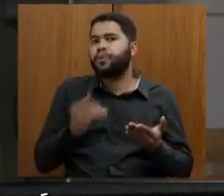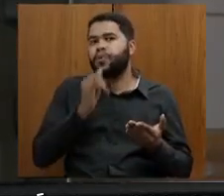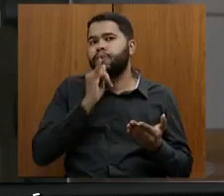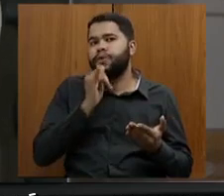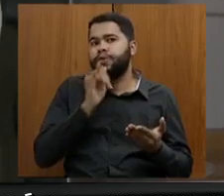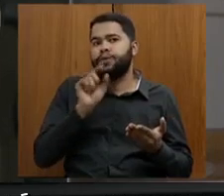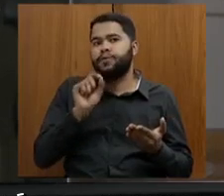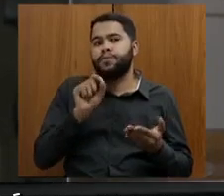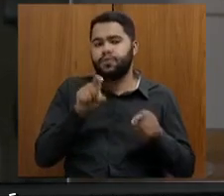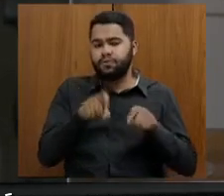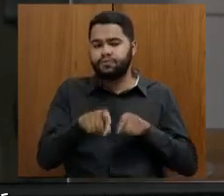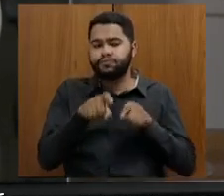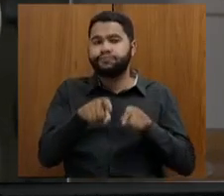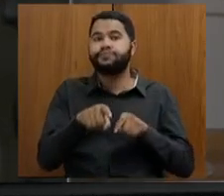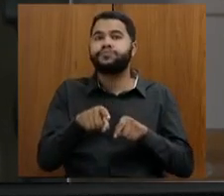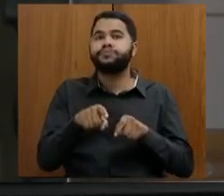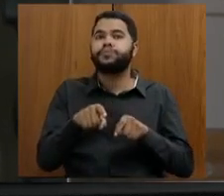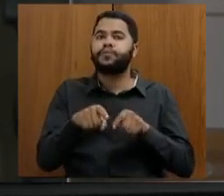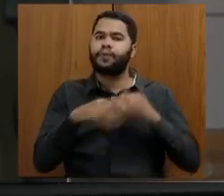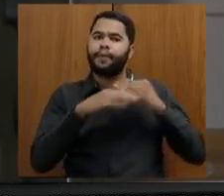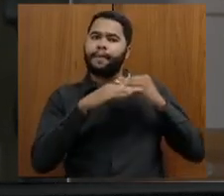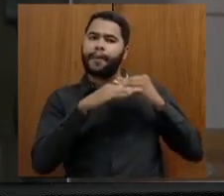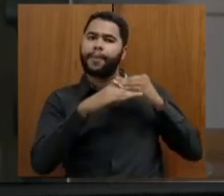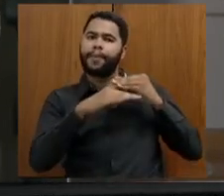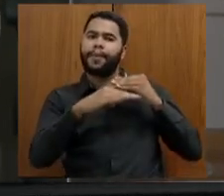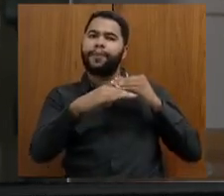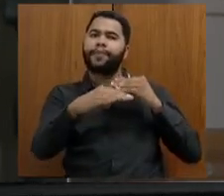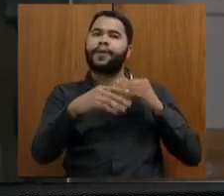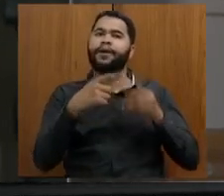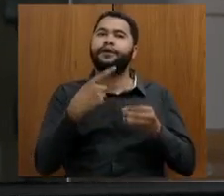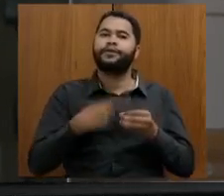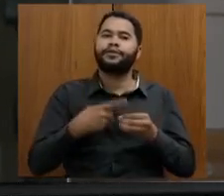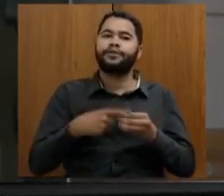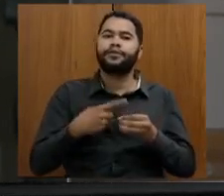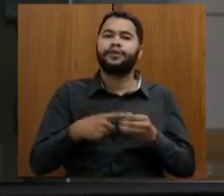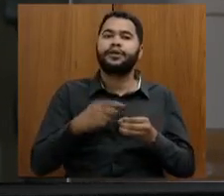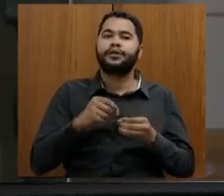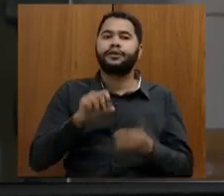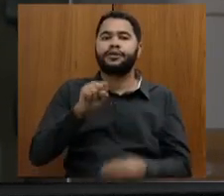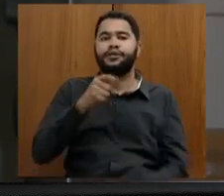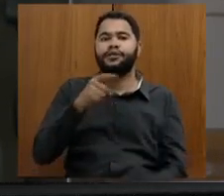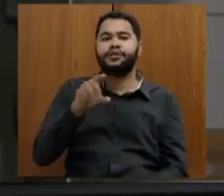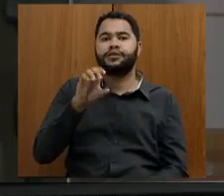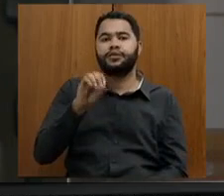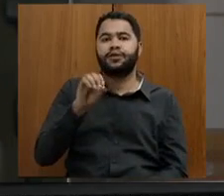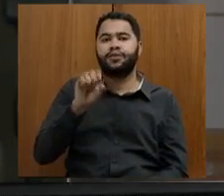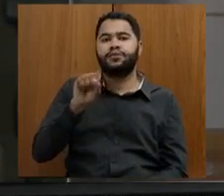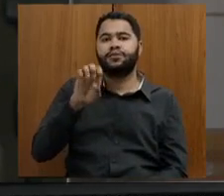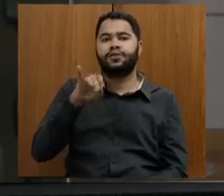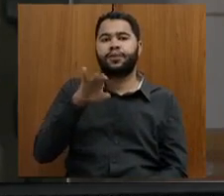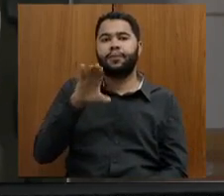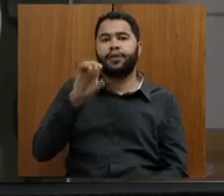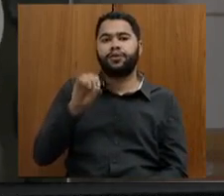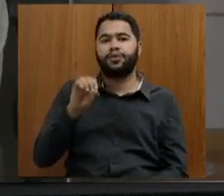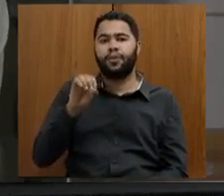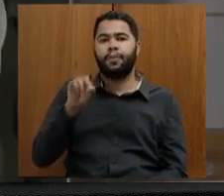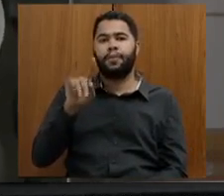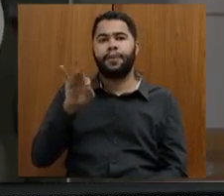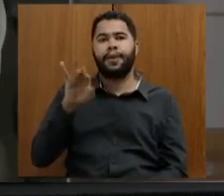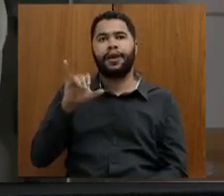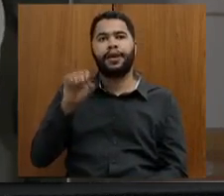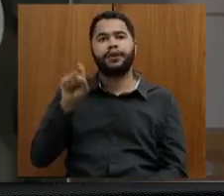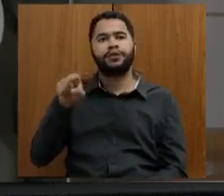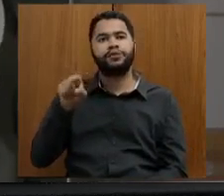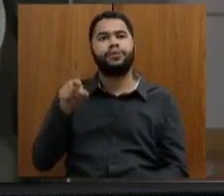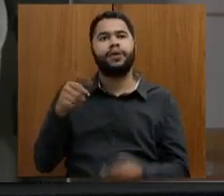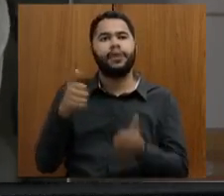tamanho de coco no campo né Hoje teve uma salto lá na cidade de o Google na cidade de São Sebastião do Paraíso de vidro em Pratápolis